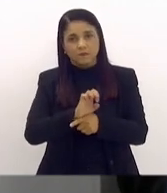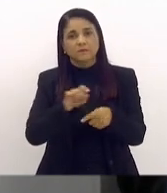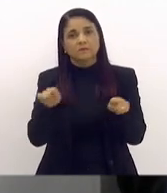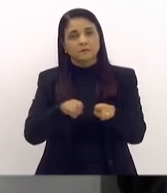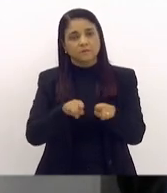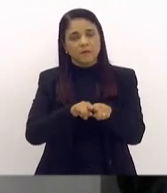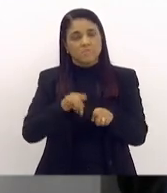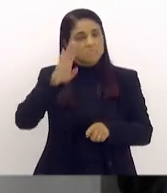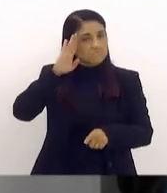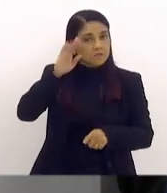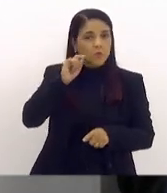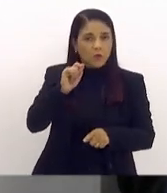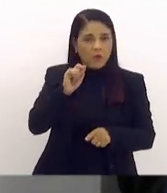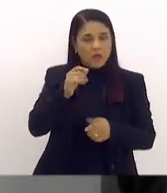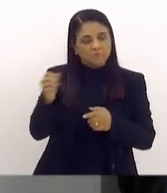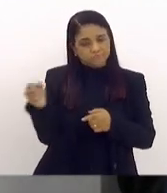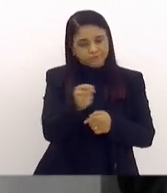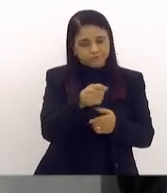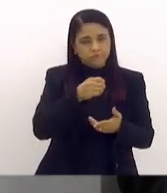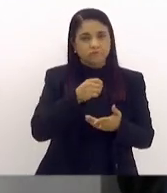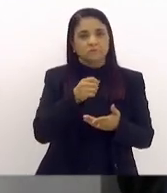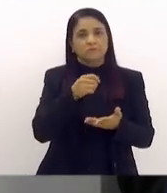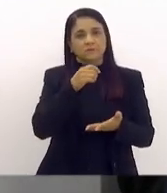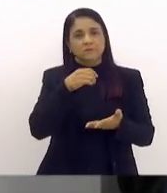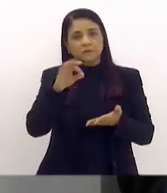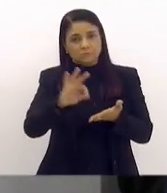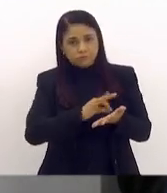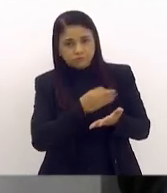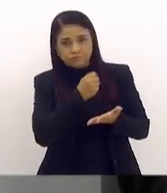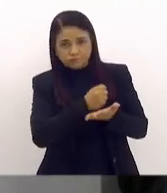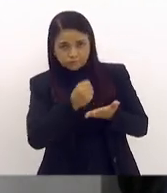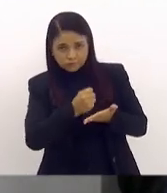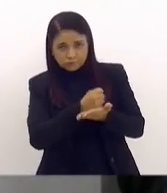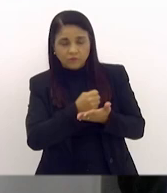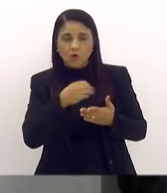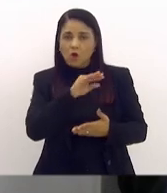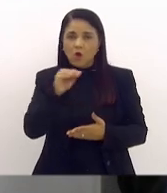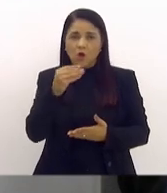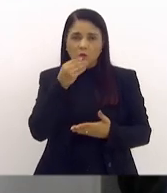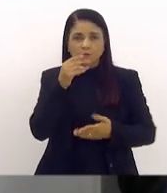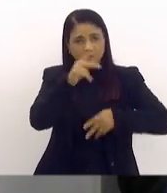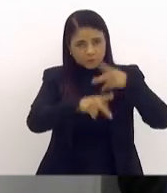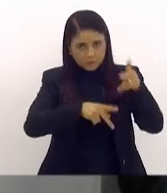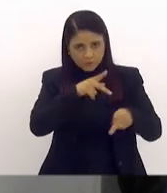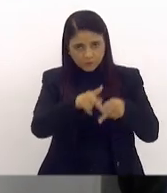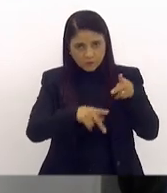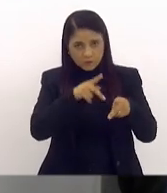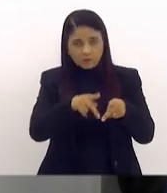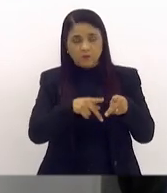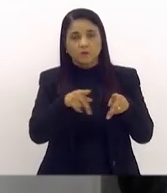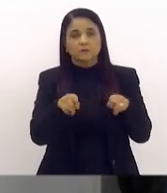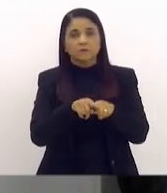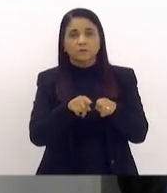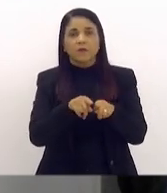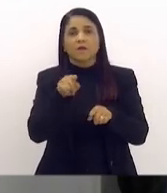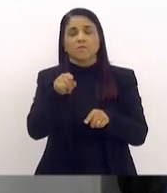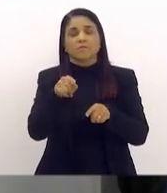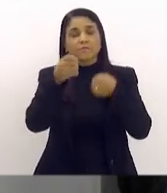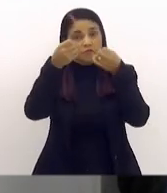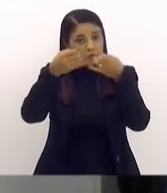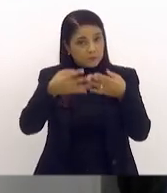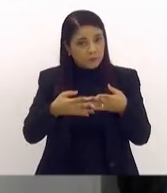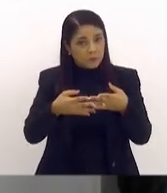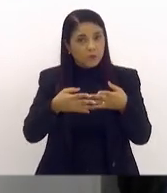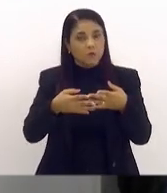prima sempre pela empregabilidade mais oportunidades paraa população Fluminense como bem pontuou